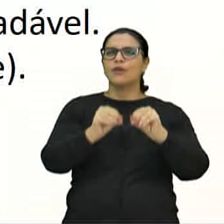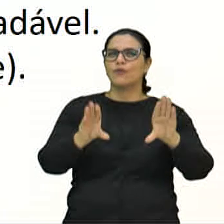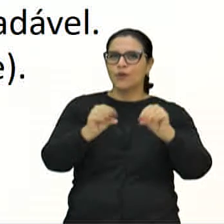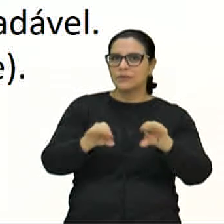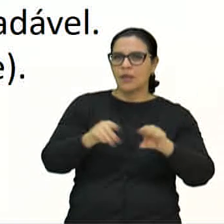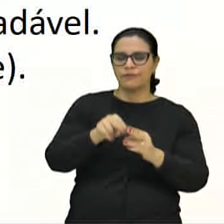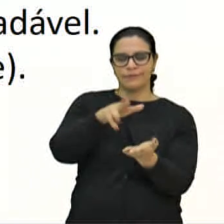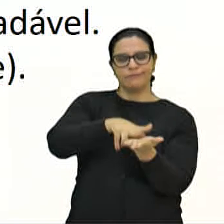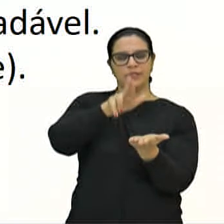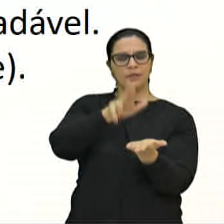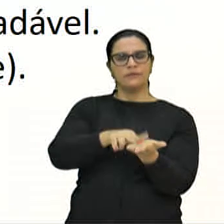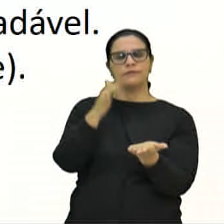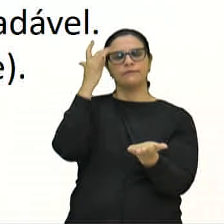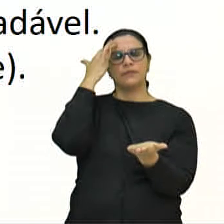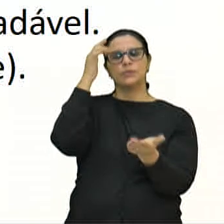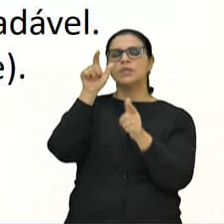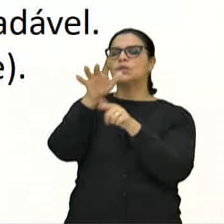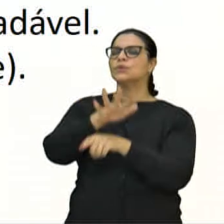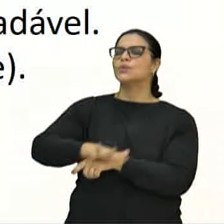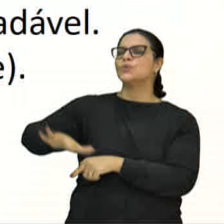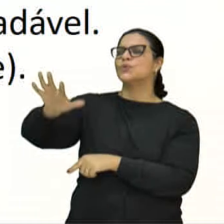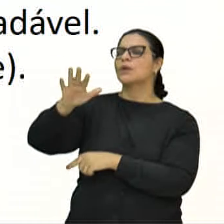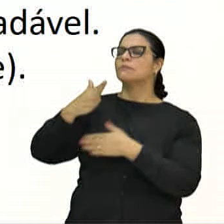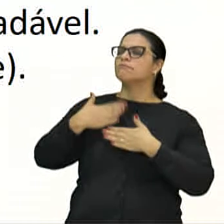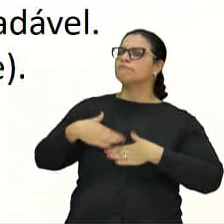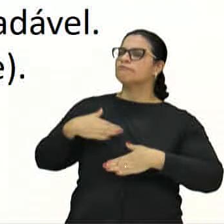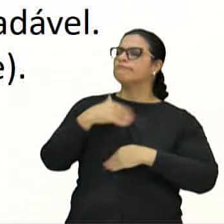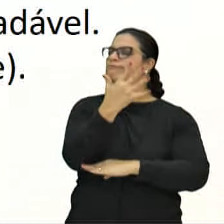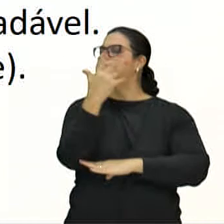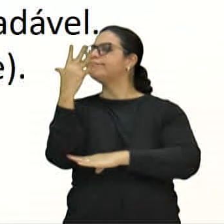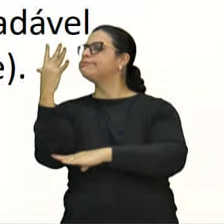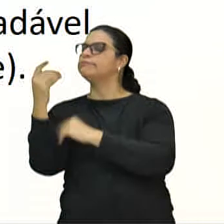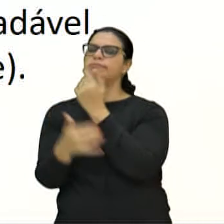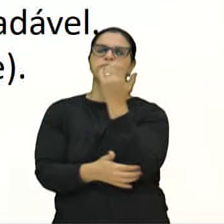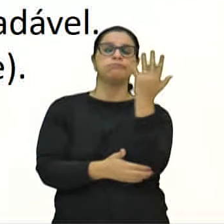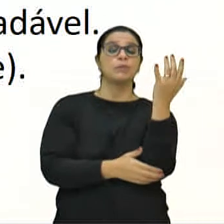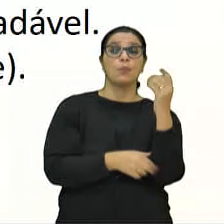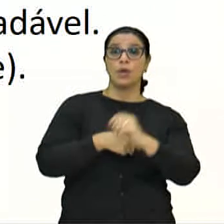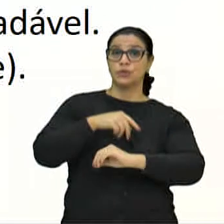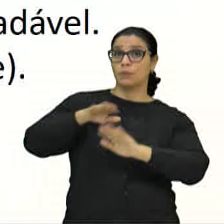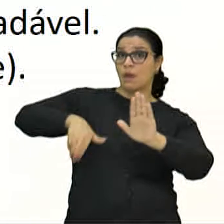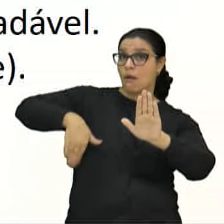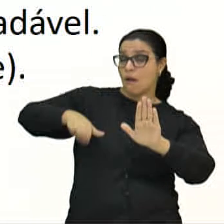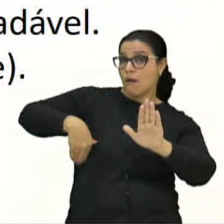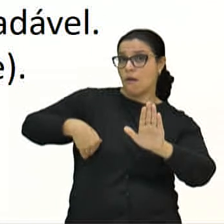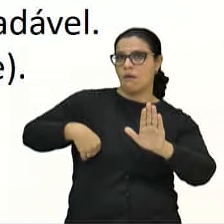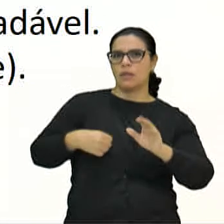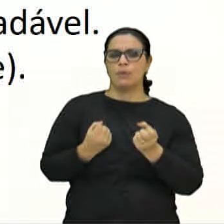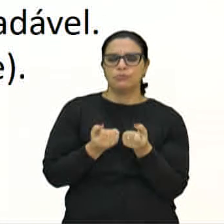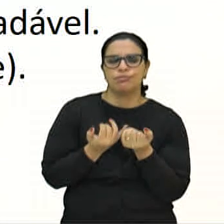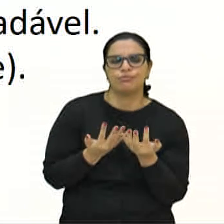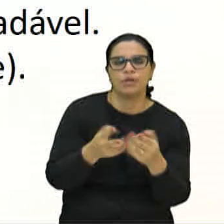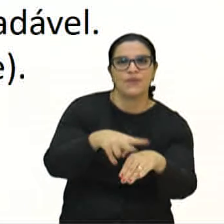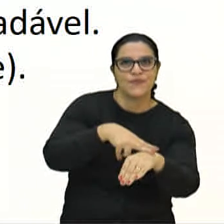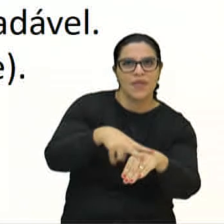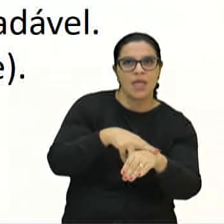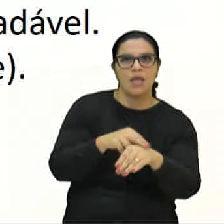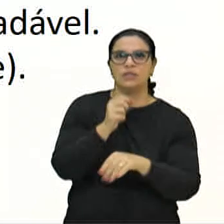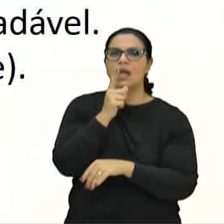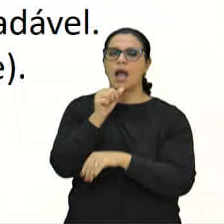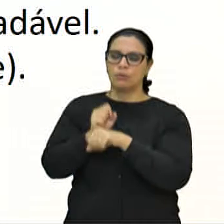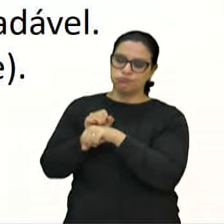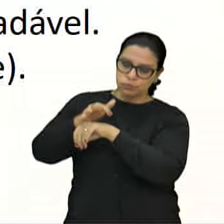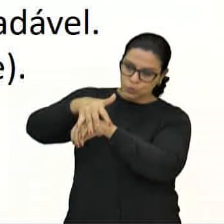Vai imaginar que está num local tranquilo, junto à natureza, pode ser uma praia, campo, próximo à cachoeira